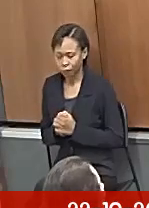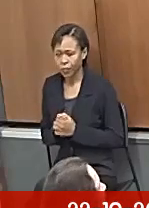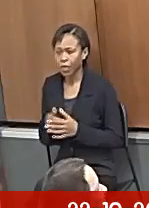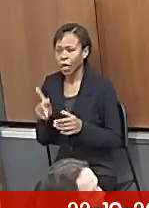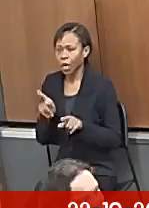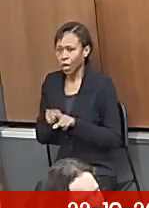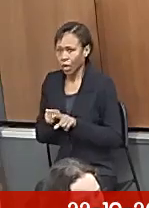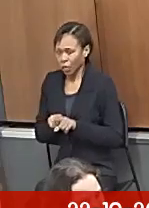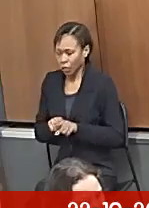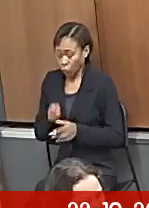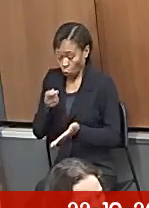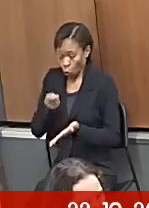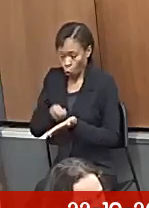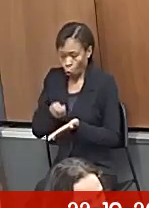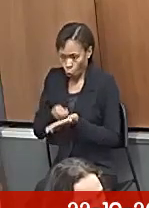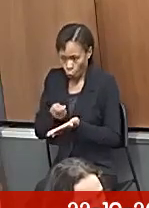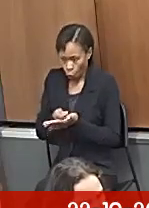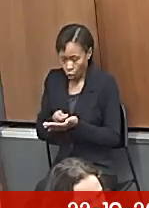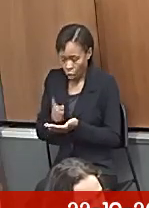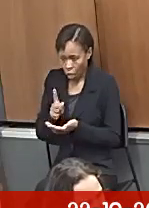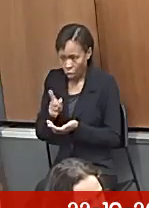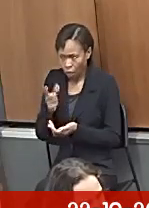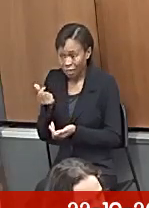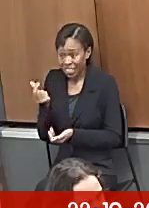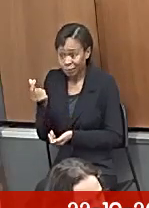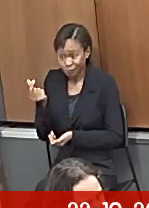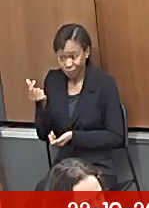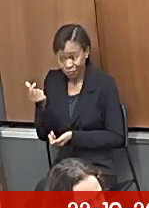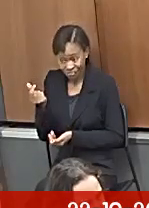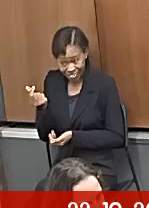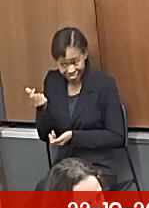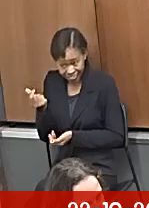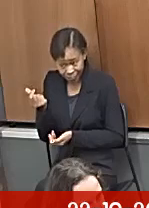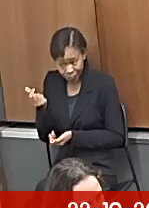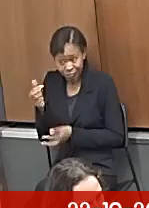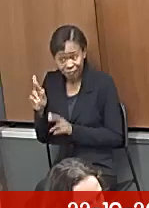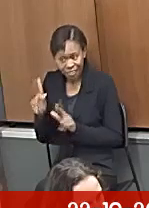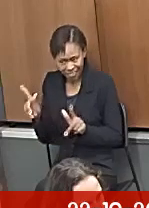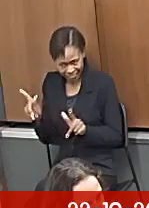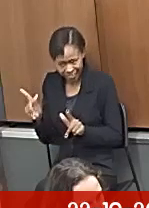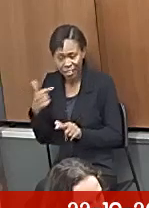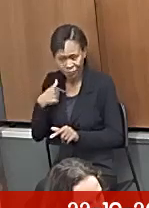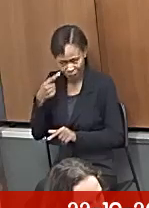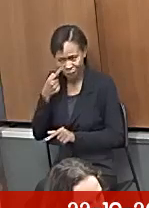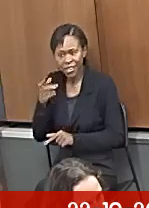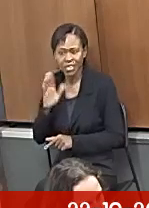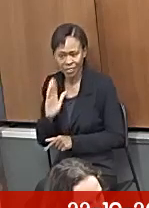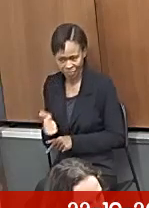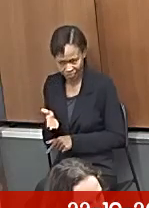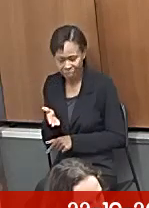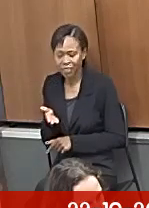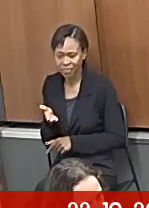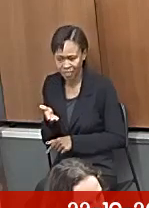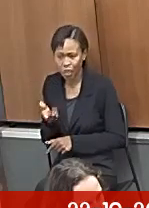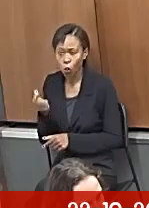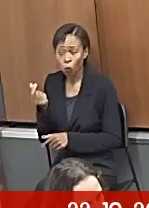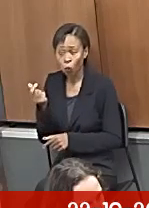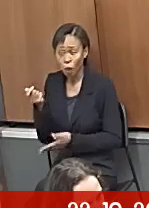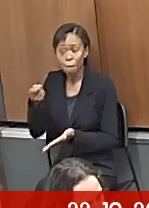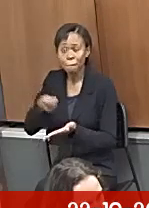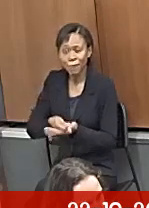Cobrança de taxa diferenciada. Eu já vi caso antes da lei, e eu tive que ingressar com a ação judicial, de uma cobrança que